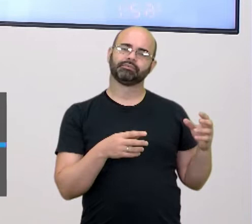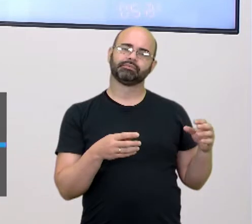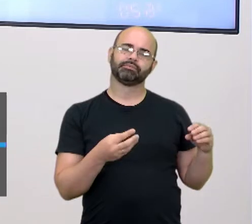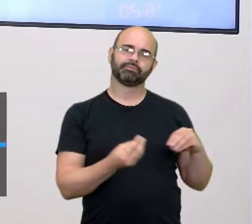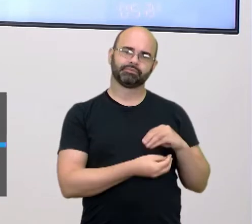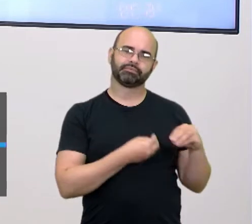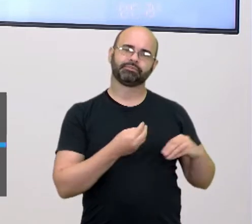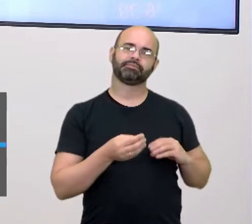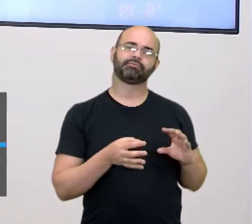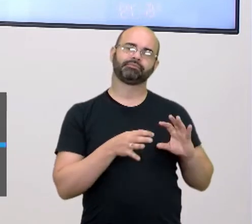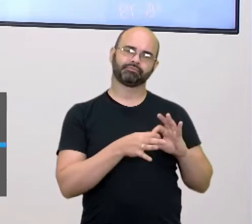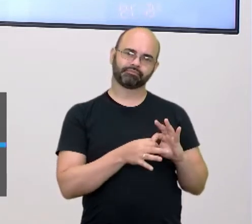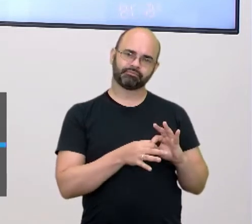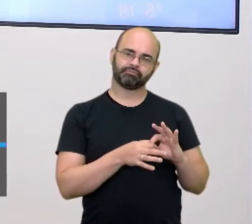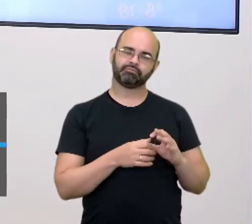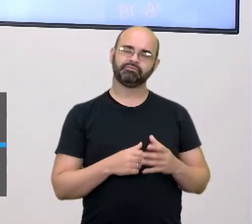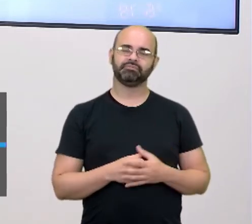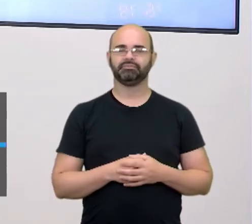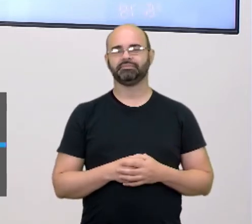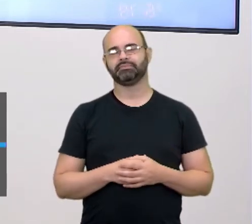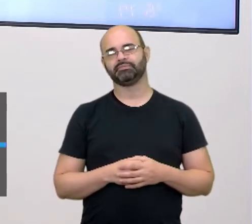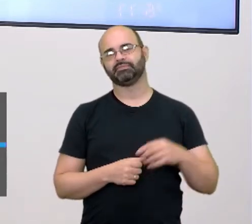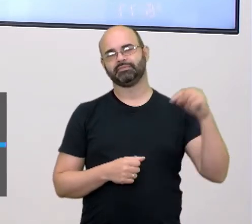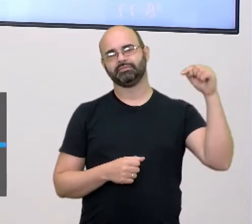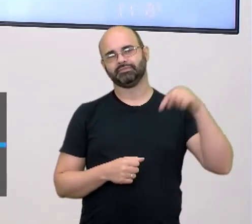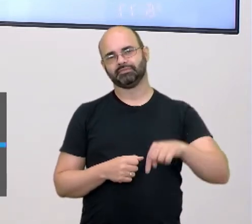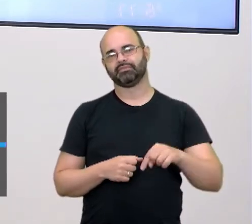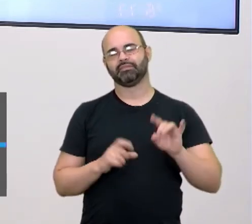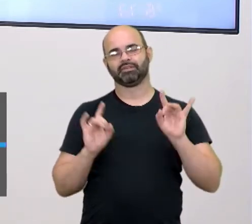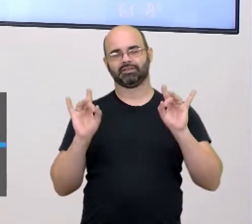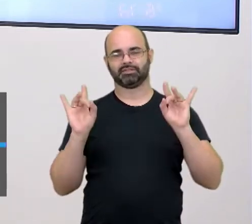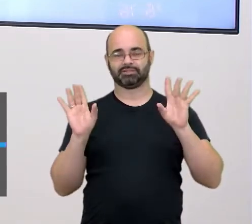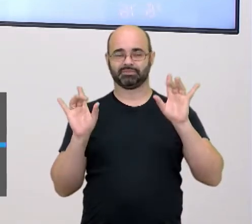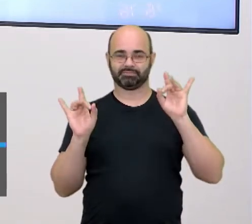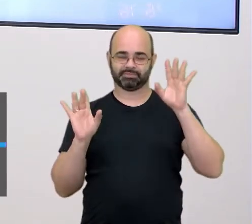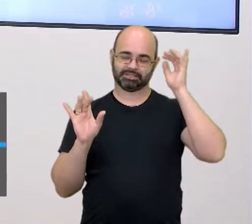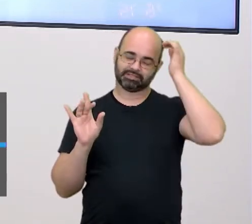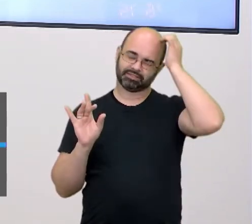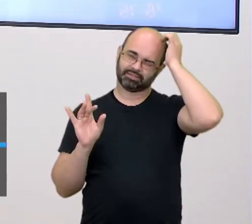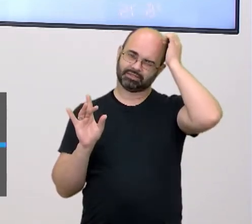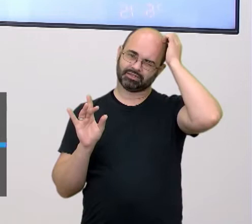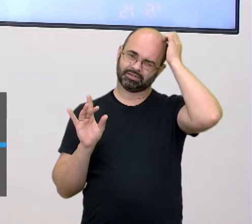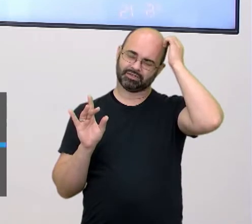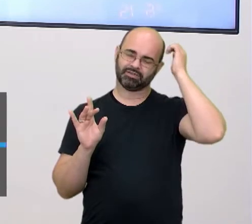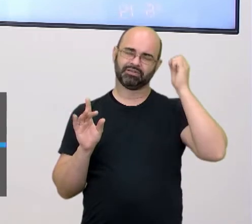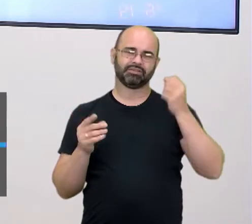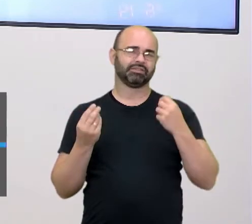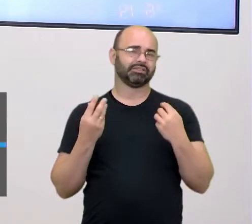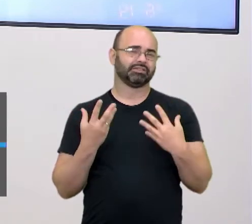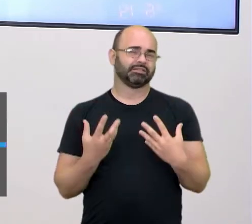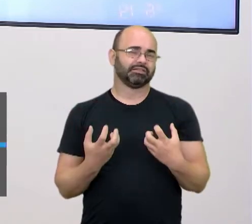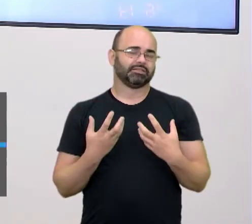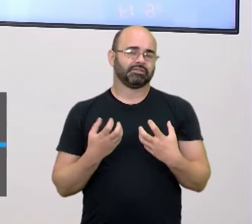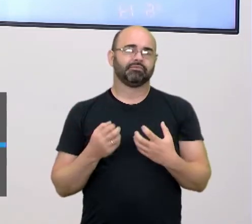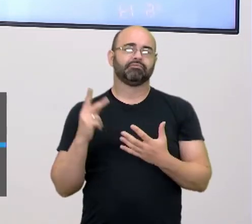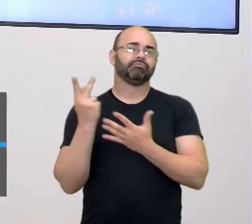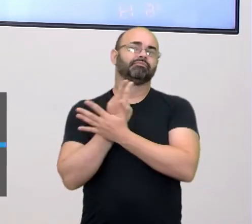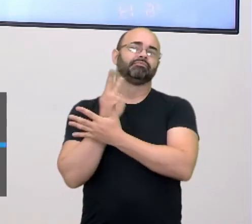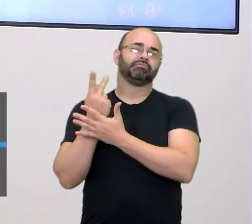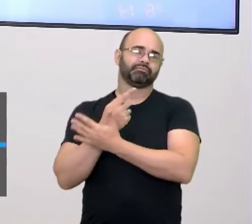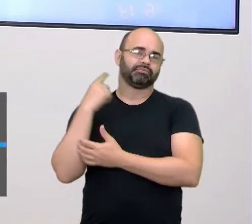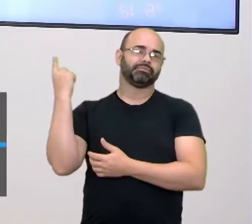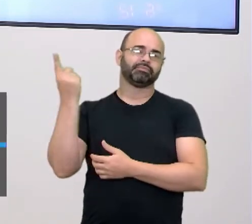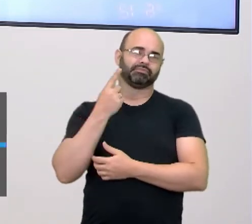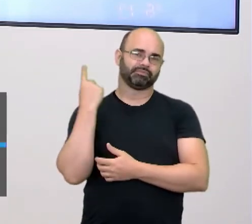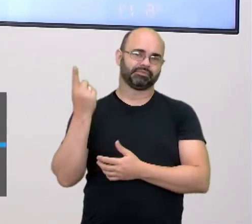esses componentes. E no nosso aqui especificamente existem muitas situações, tá ok?